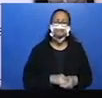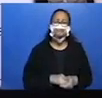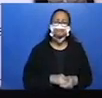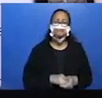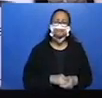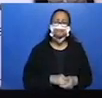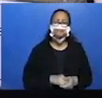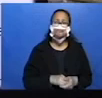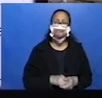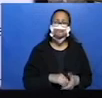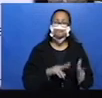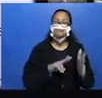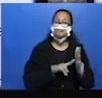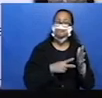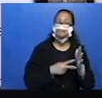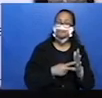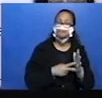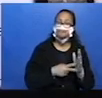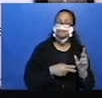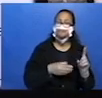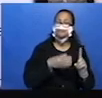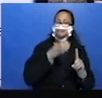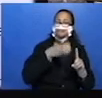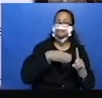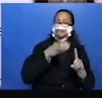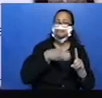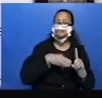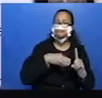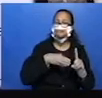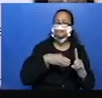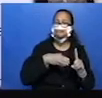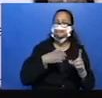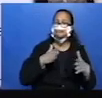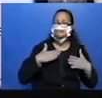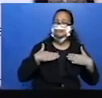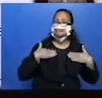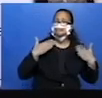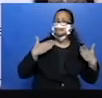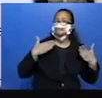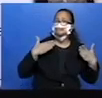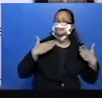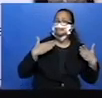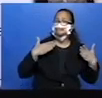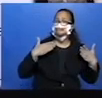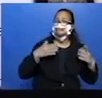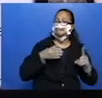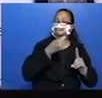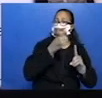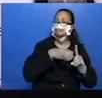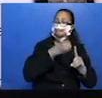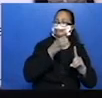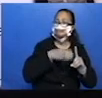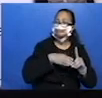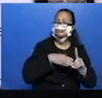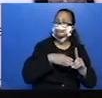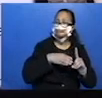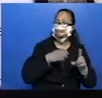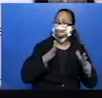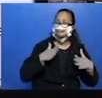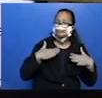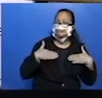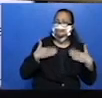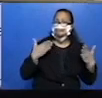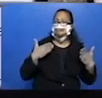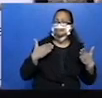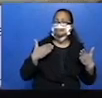Olha só, ela ficou muito admirada. Então, significa que a personagem ficou muito admirada. Então, realmente,